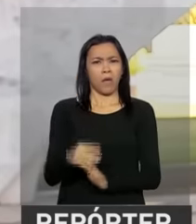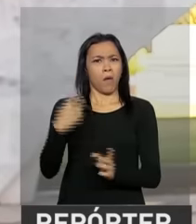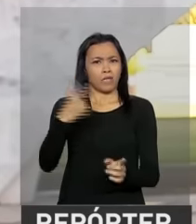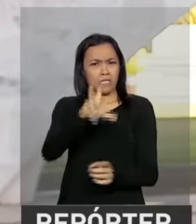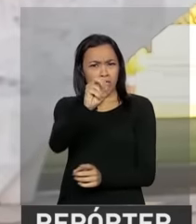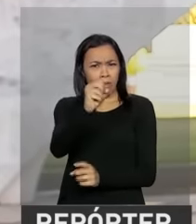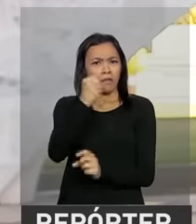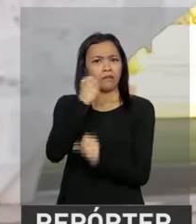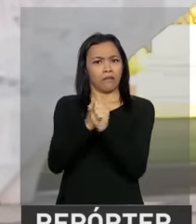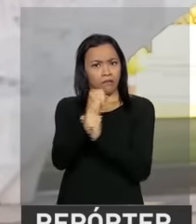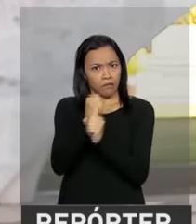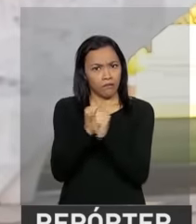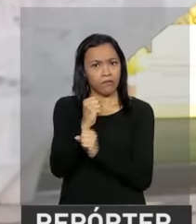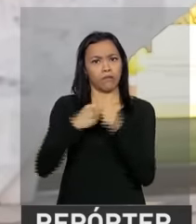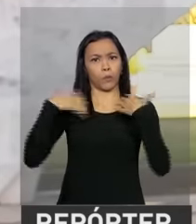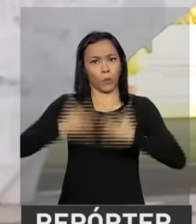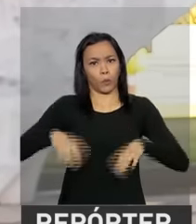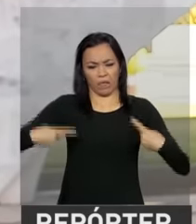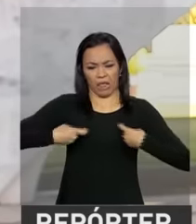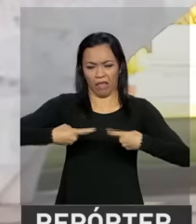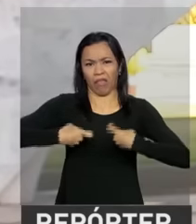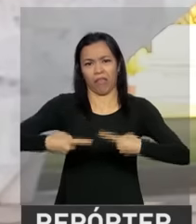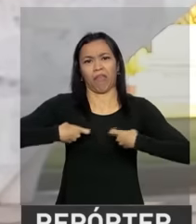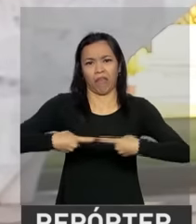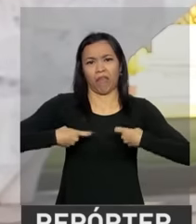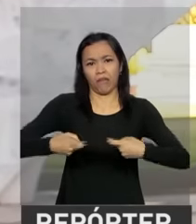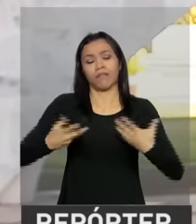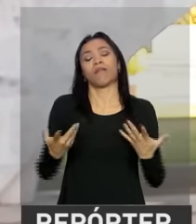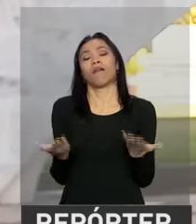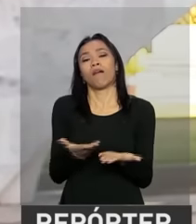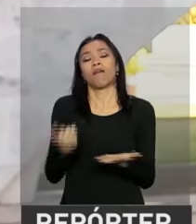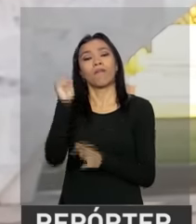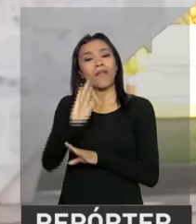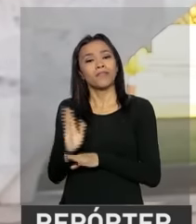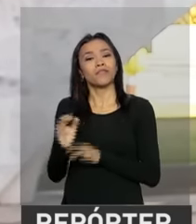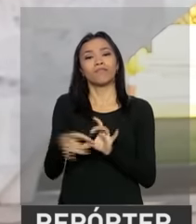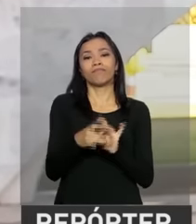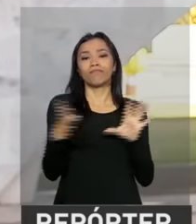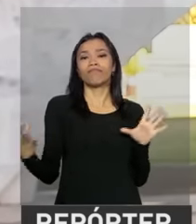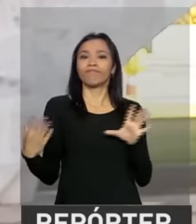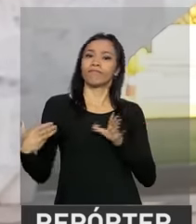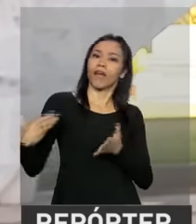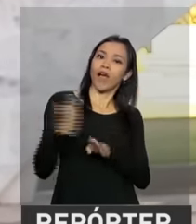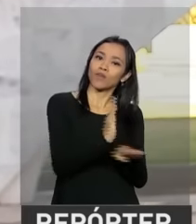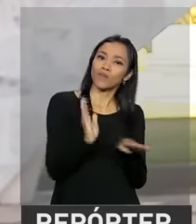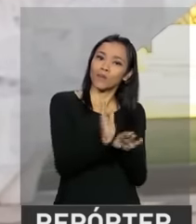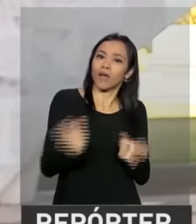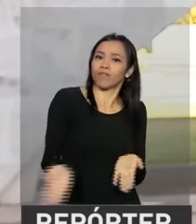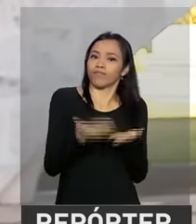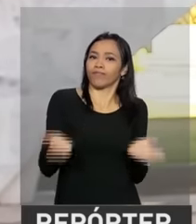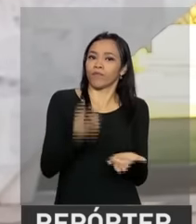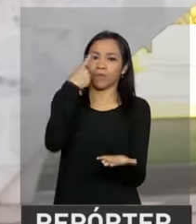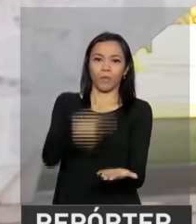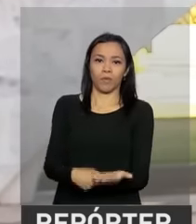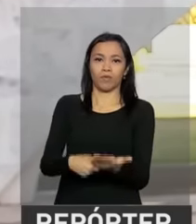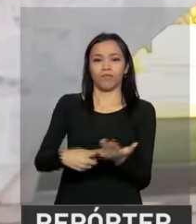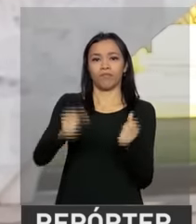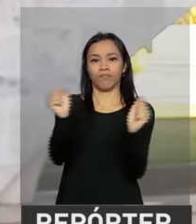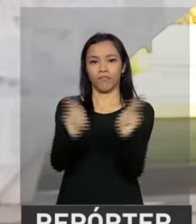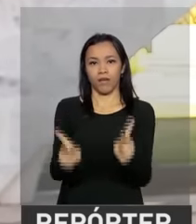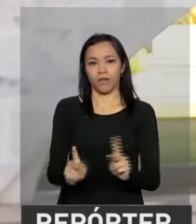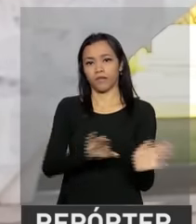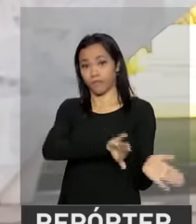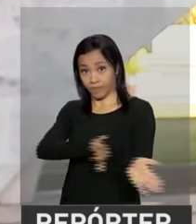disse também que o governo brasileiro se coloca à disposição da Colômbia para ajudar na implementação do acordo final e Renata